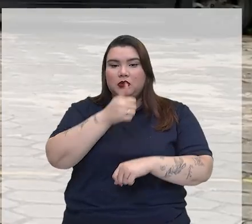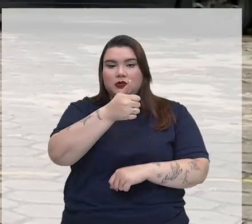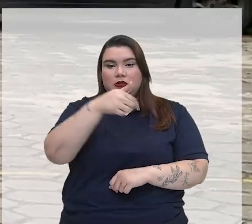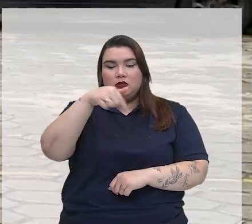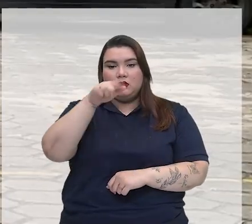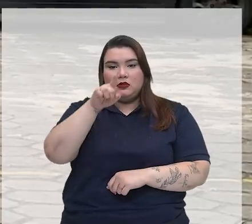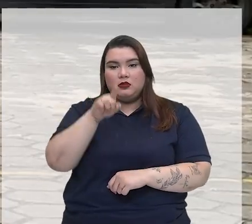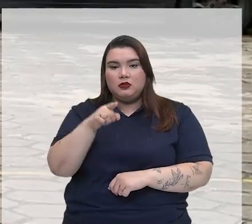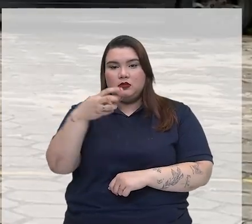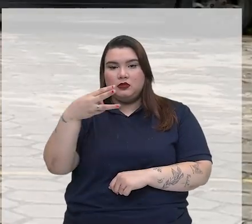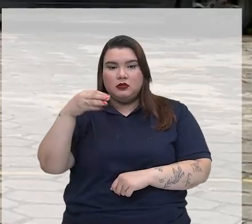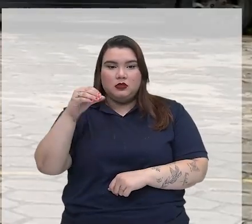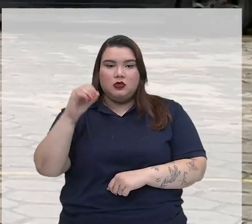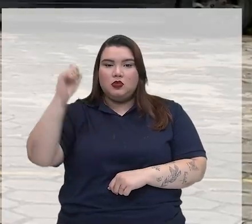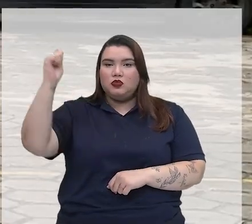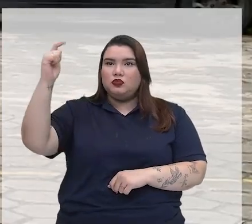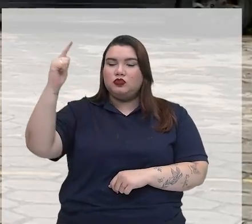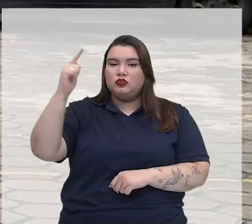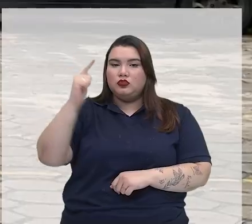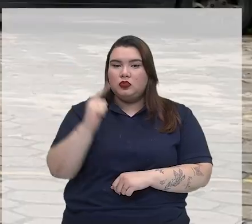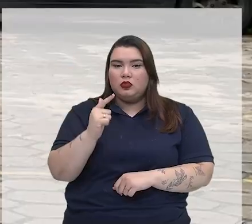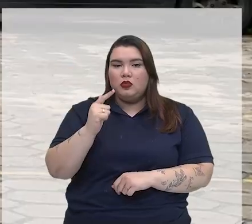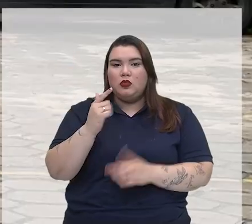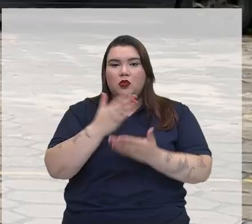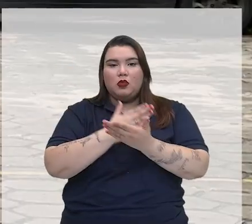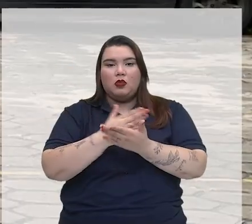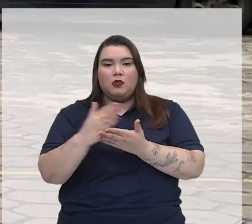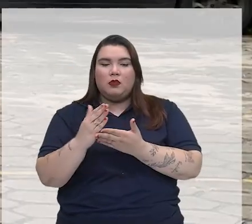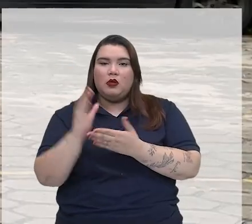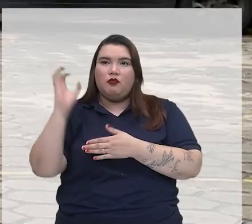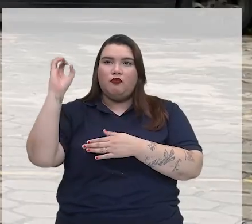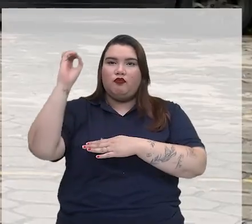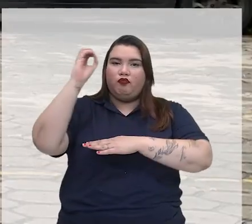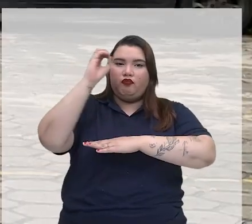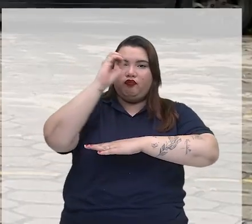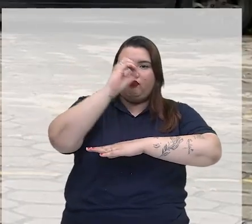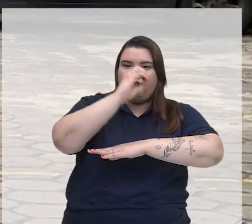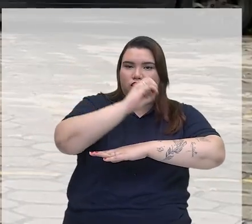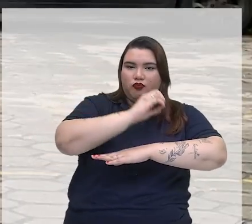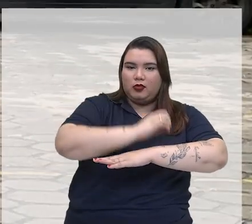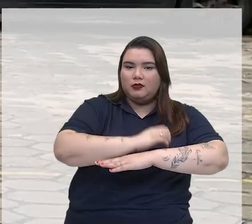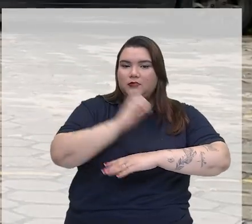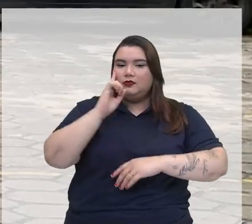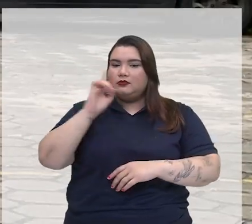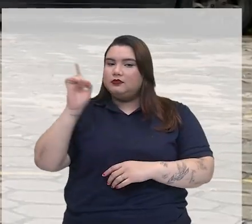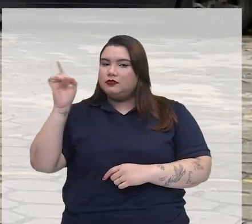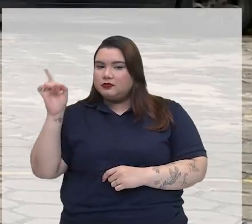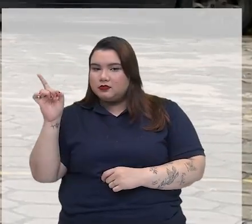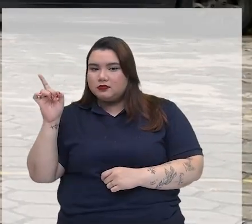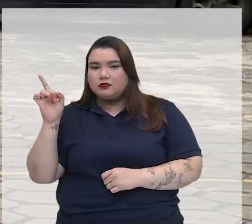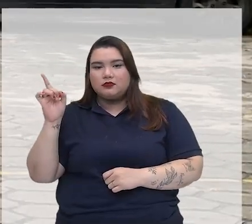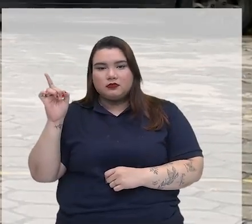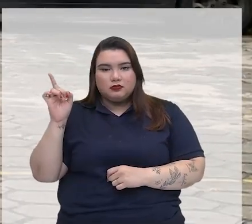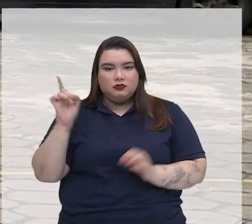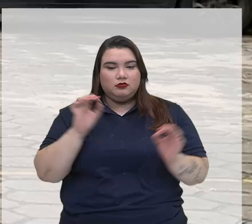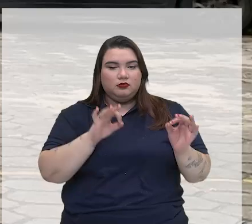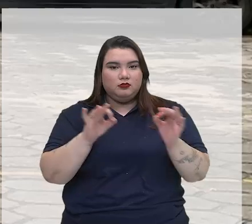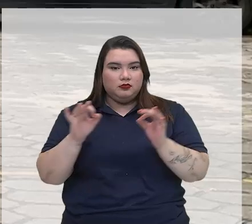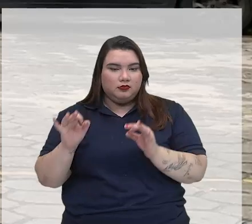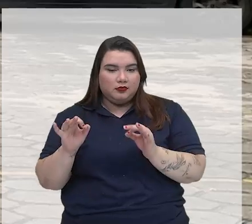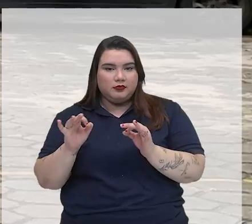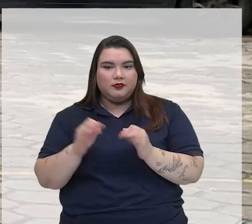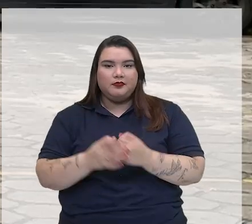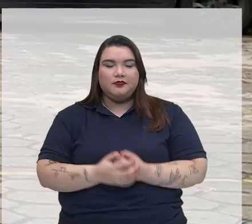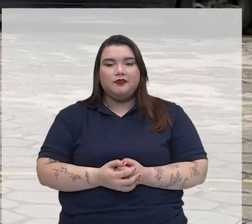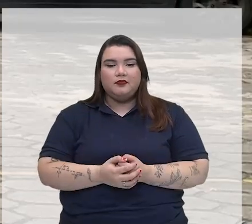estava desaparecendo na direção oeste. Ele estava se pondo e se posicionando num ponto mais baixo no